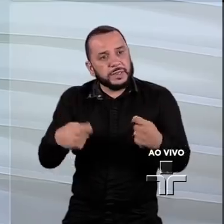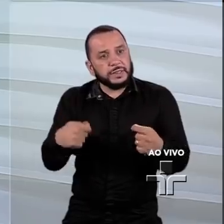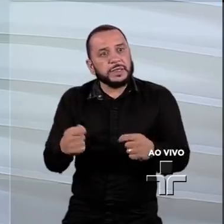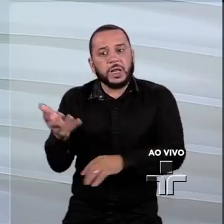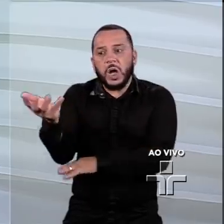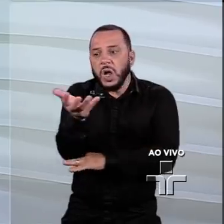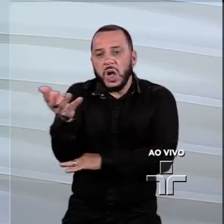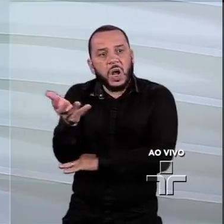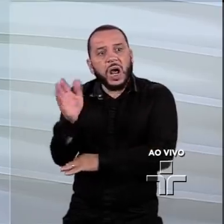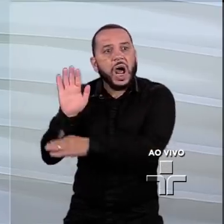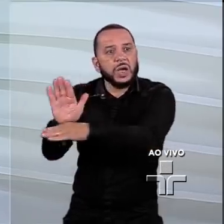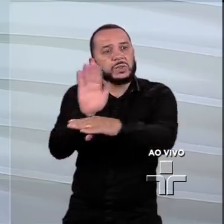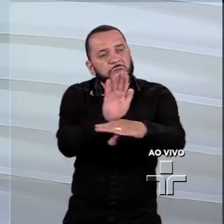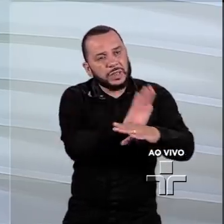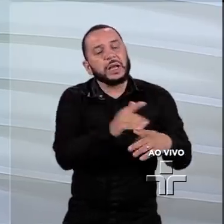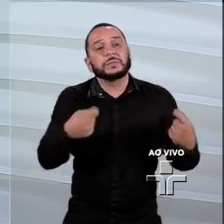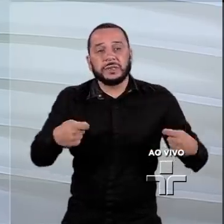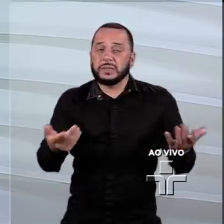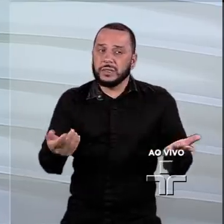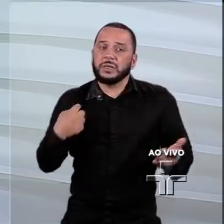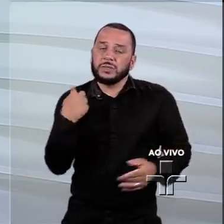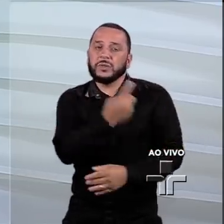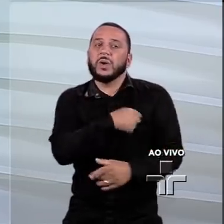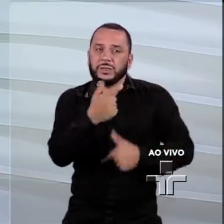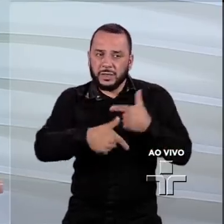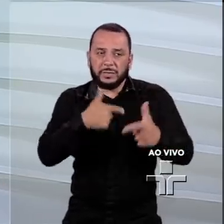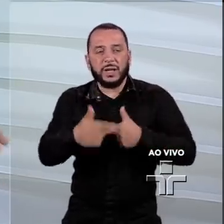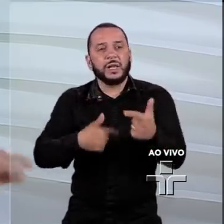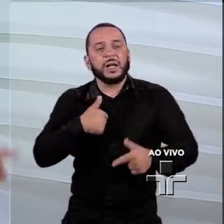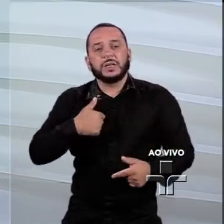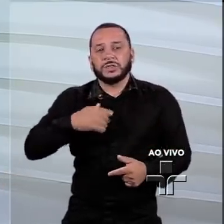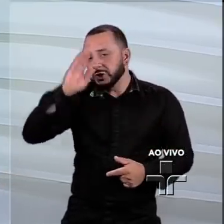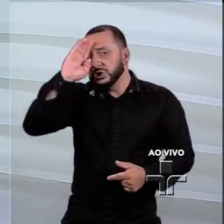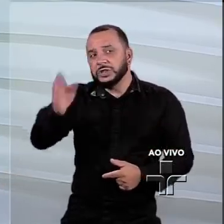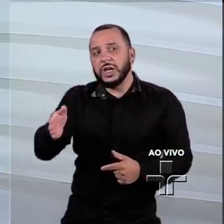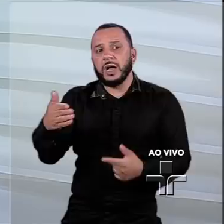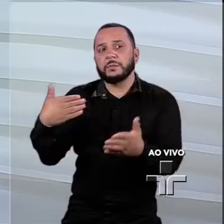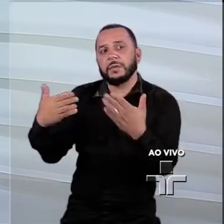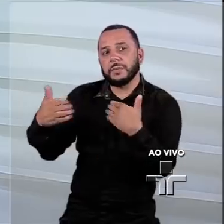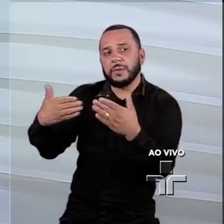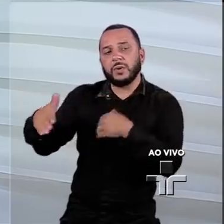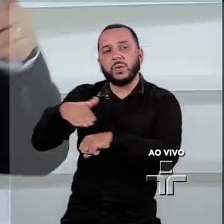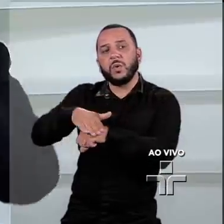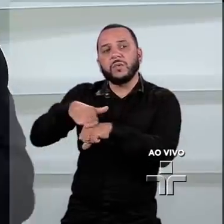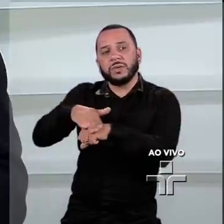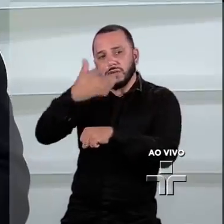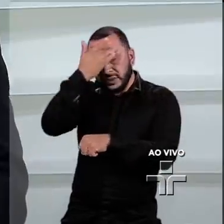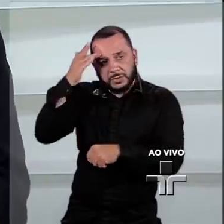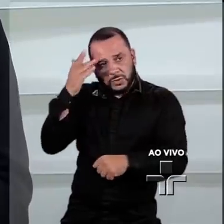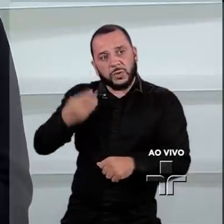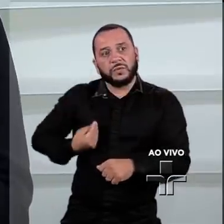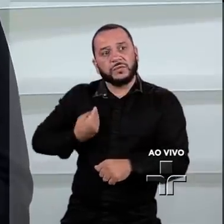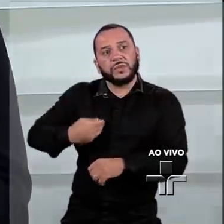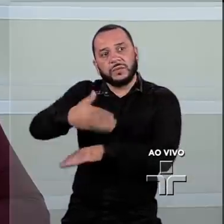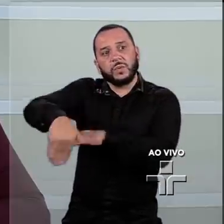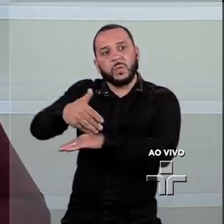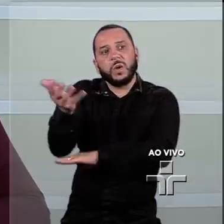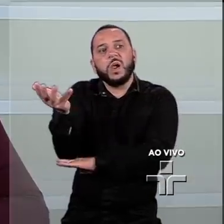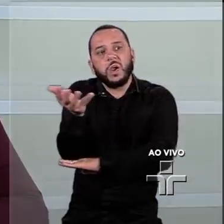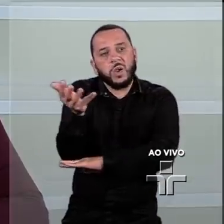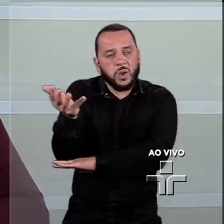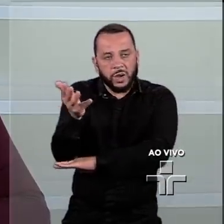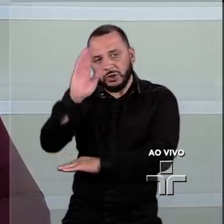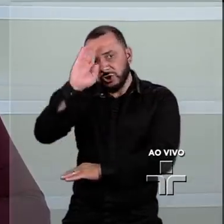para continuar existindo. Então, a gente está trabalhando agora direto num diálogo com os moradores em situação de rua. Thaís. Prefeito, boa